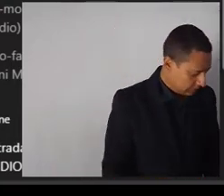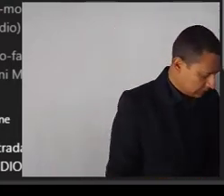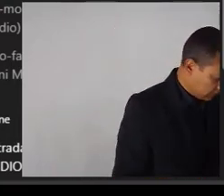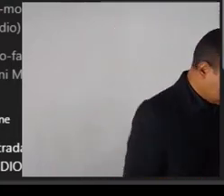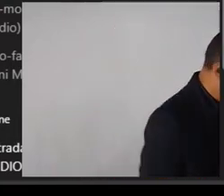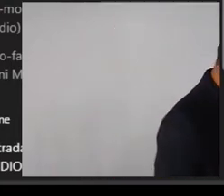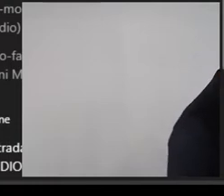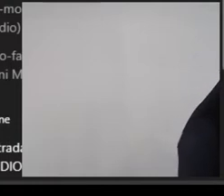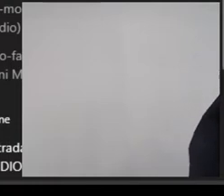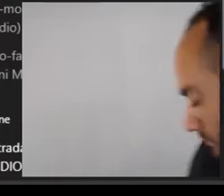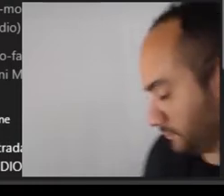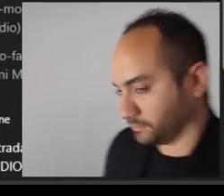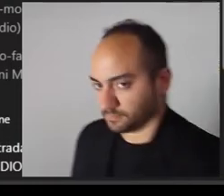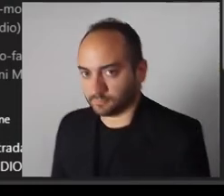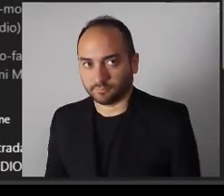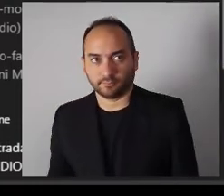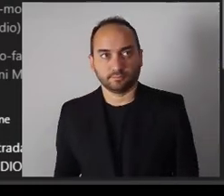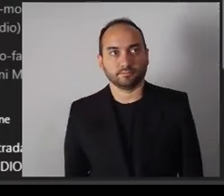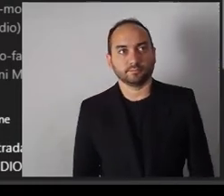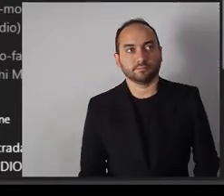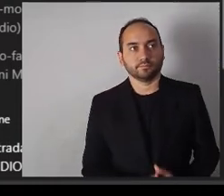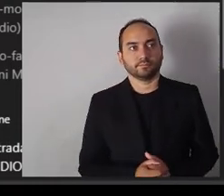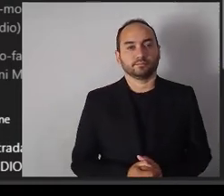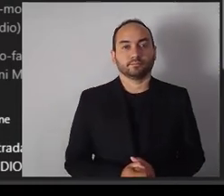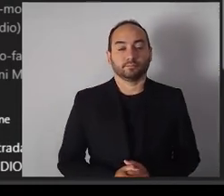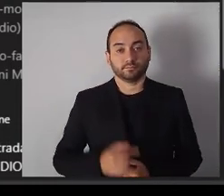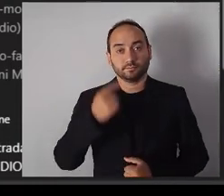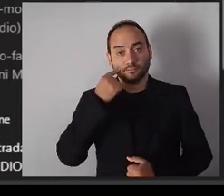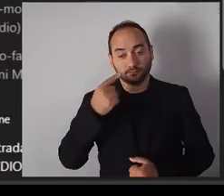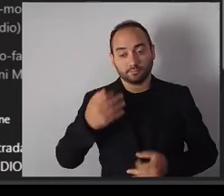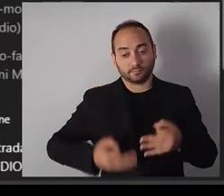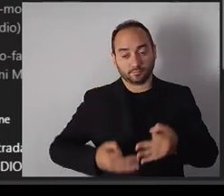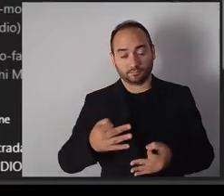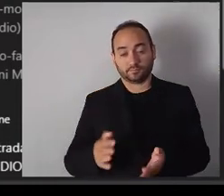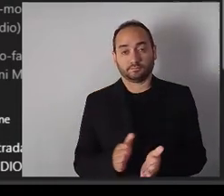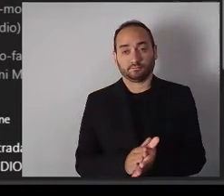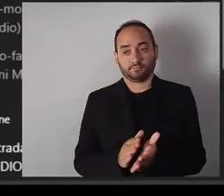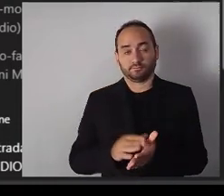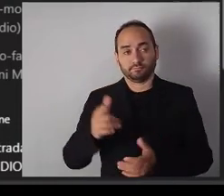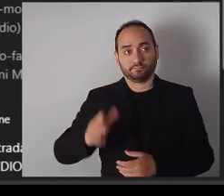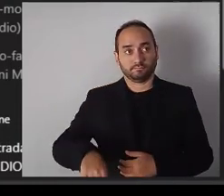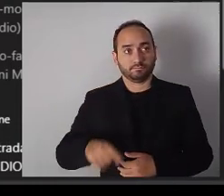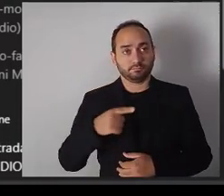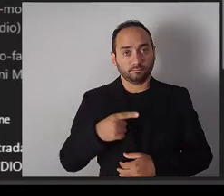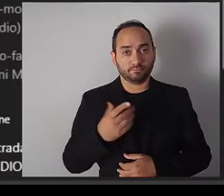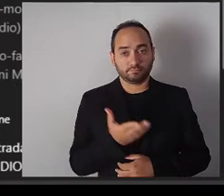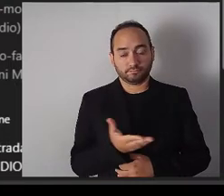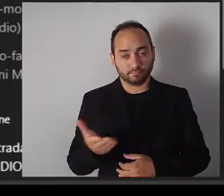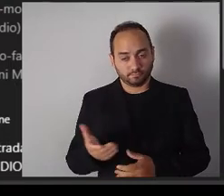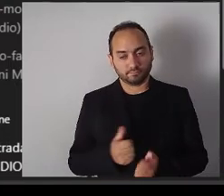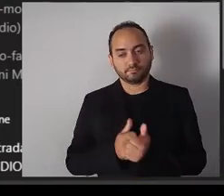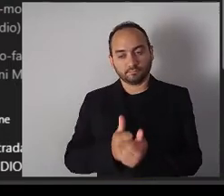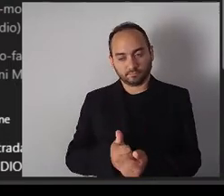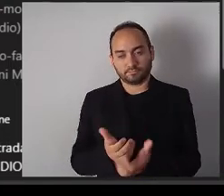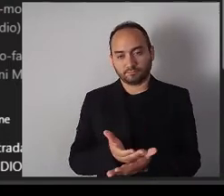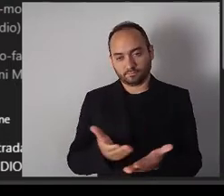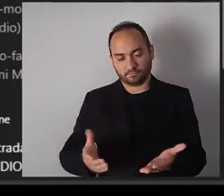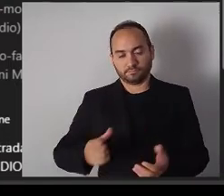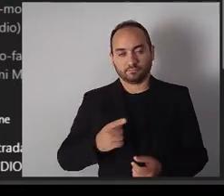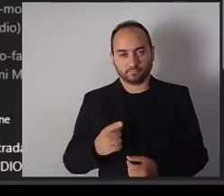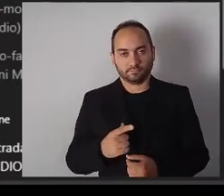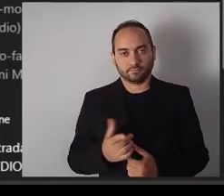nobre relator. Eu concluo parabenizando mais uma vez e acompanho